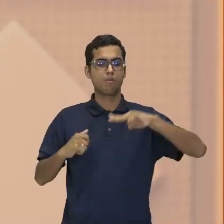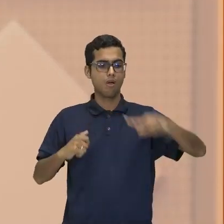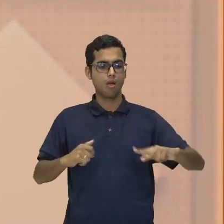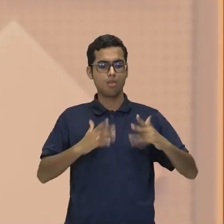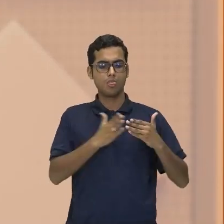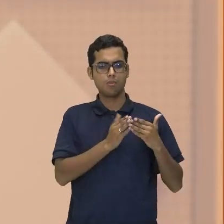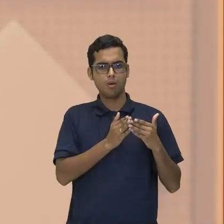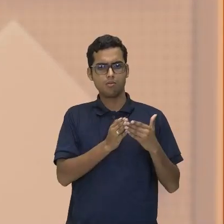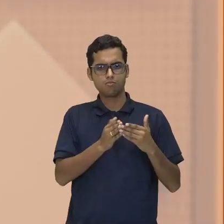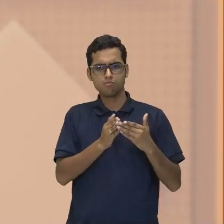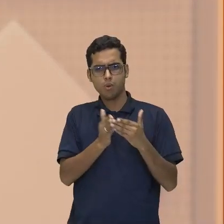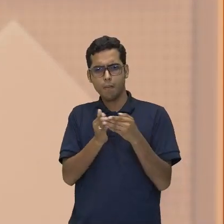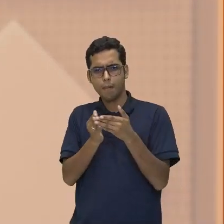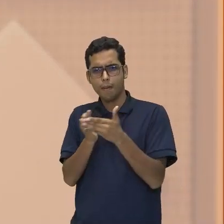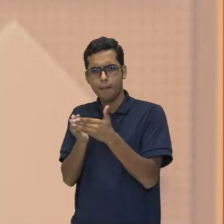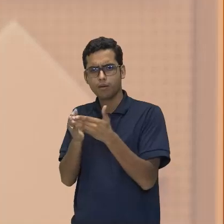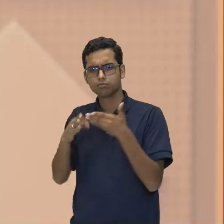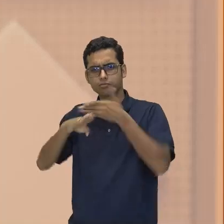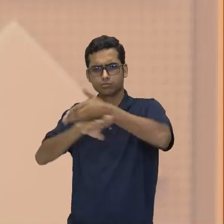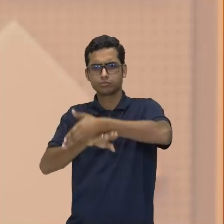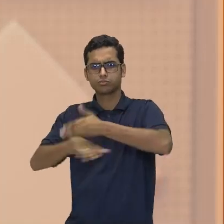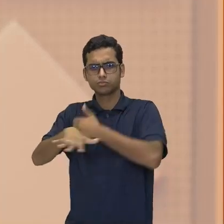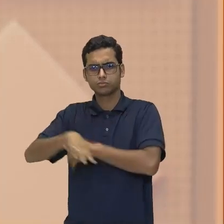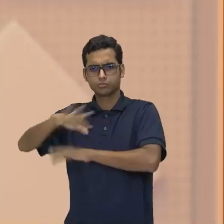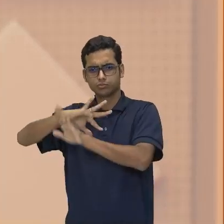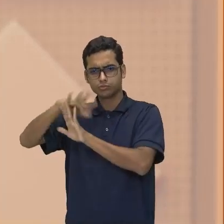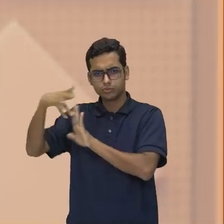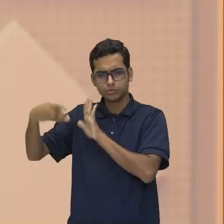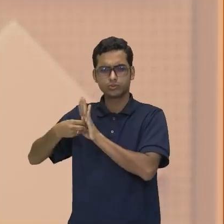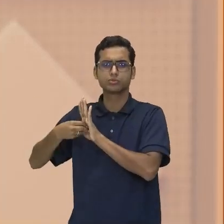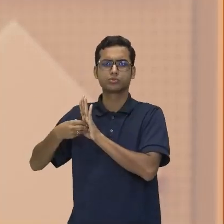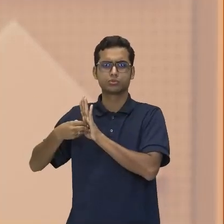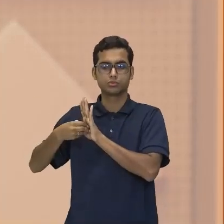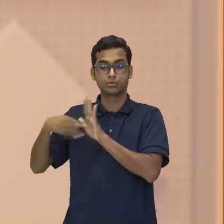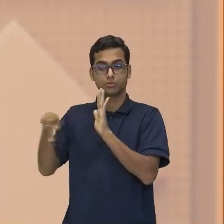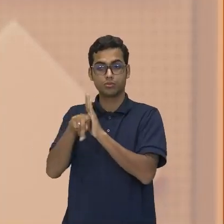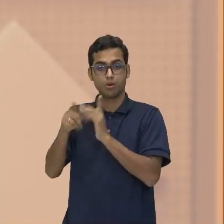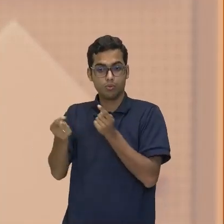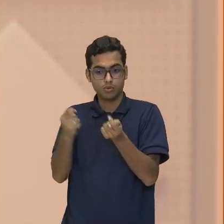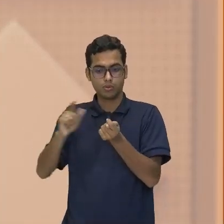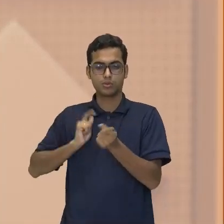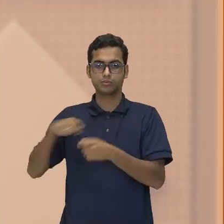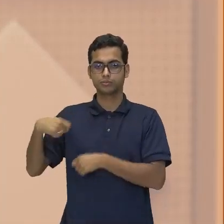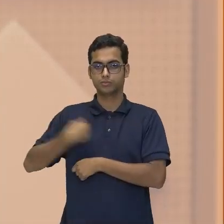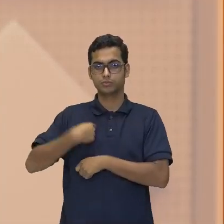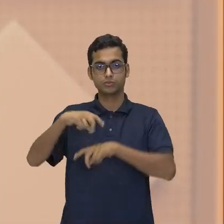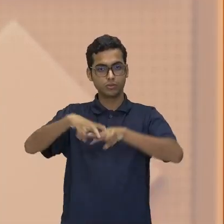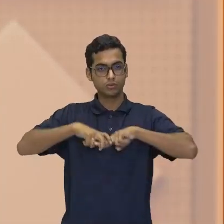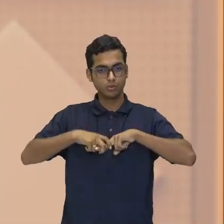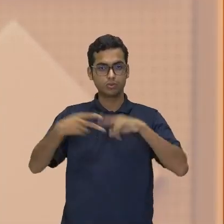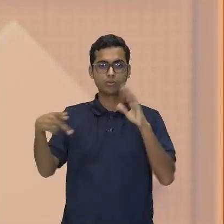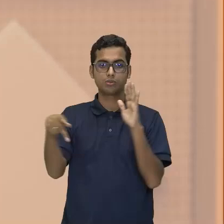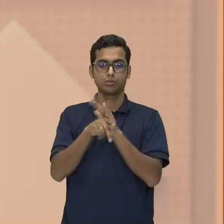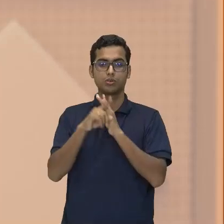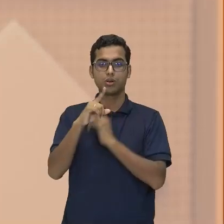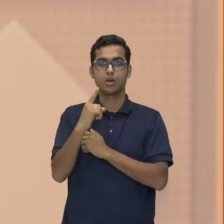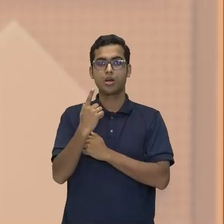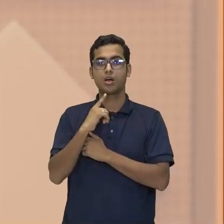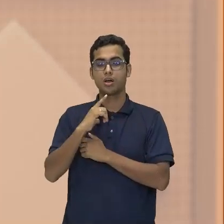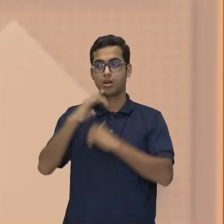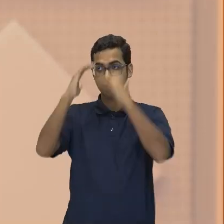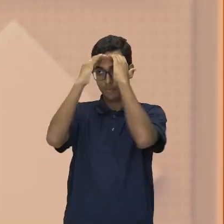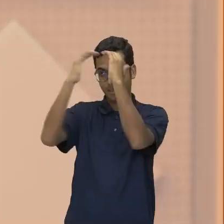a penetrar na região amazônica do domínio espanhol, já que estão agora respondendo à